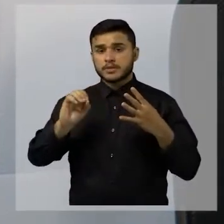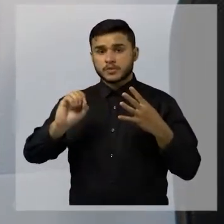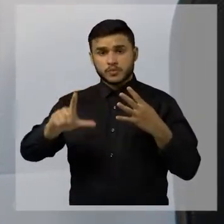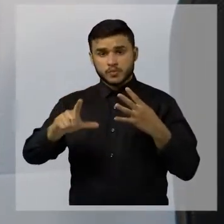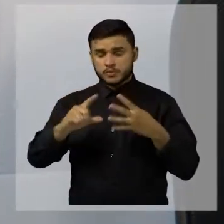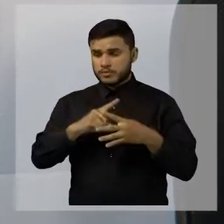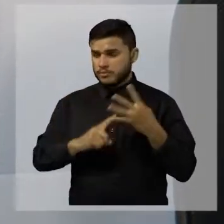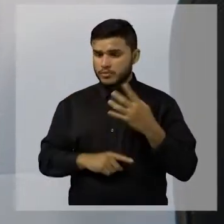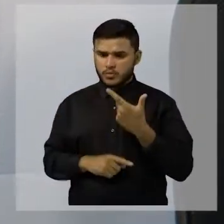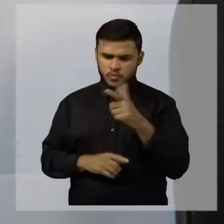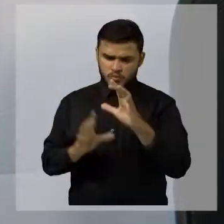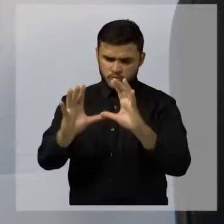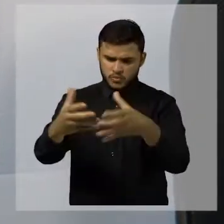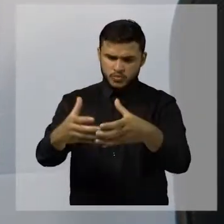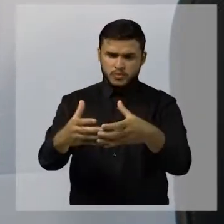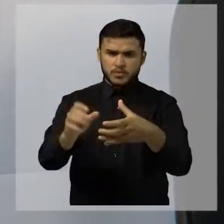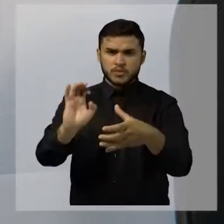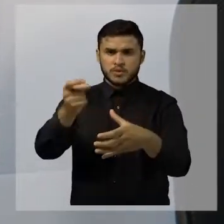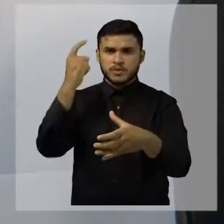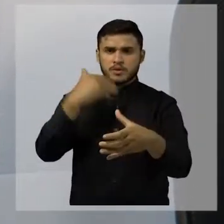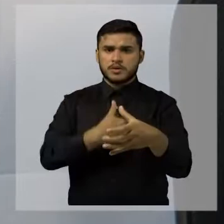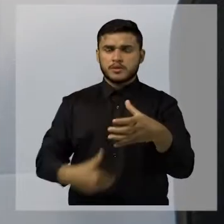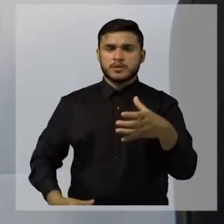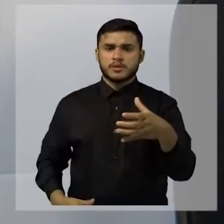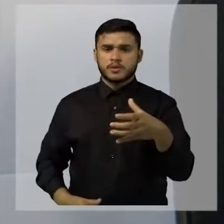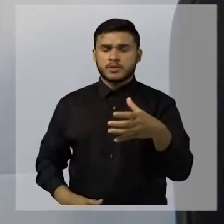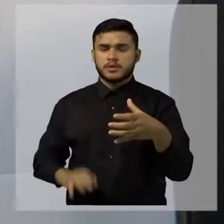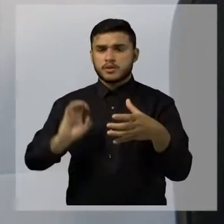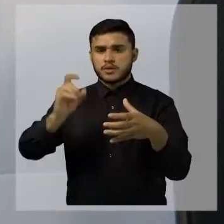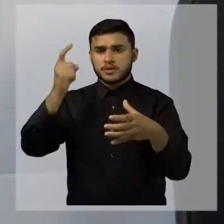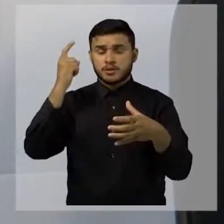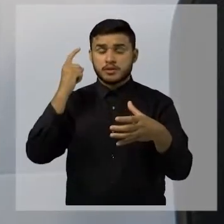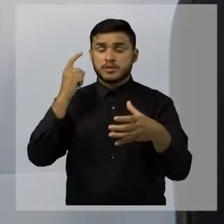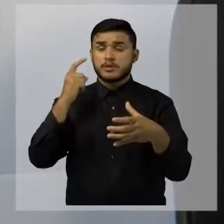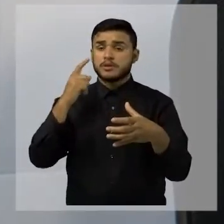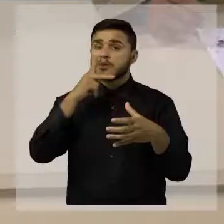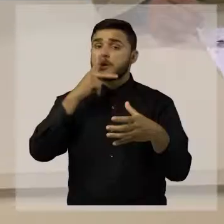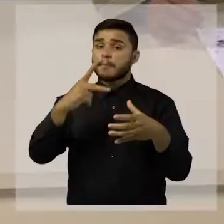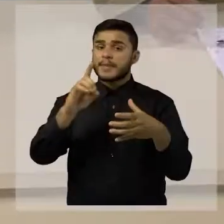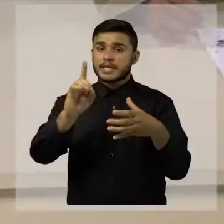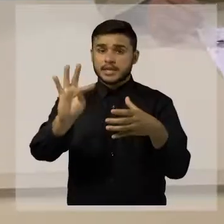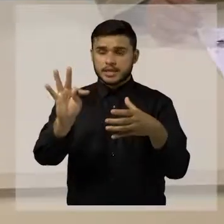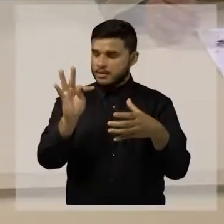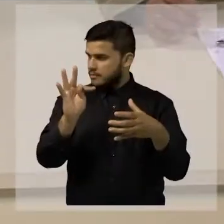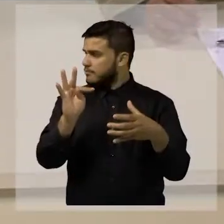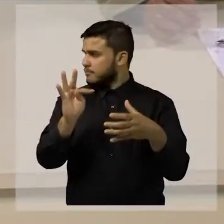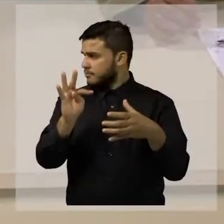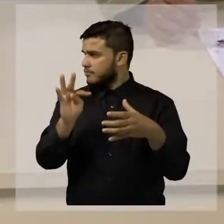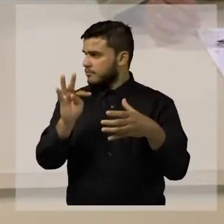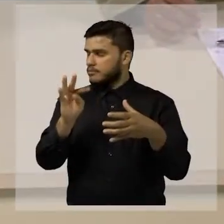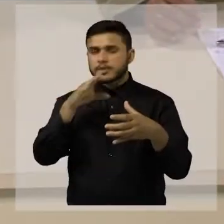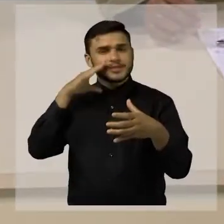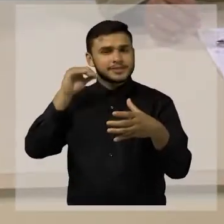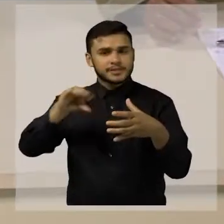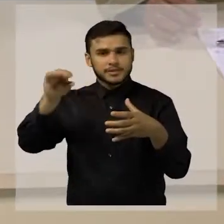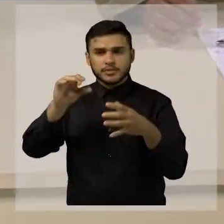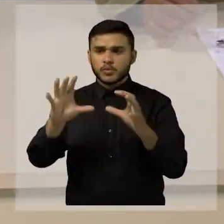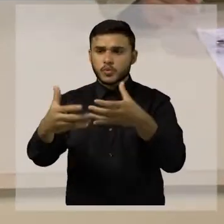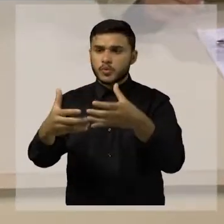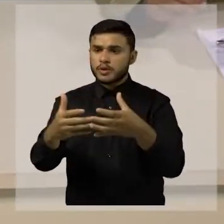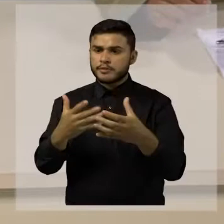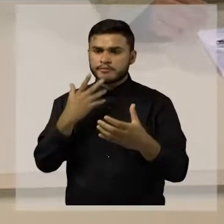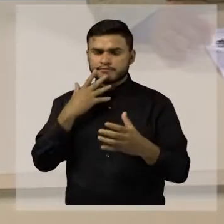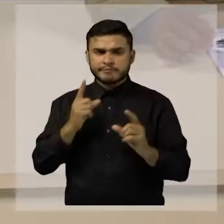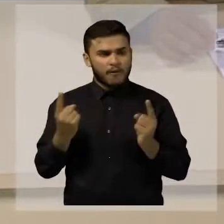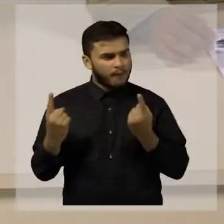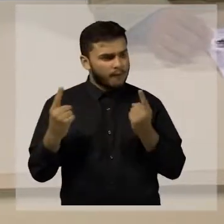bloco é liderado pela figura do ex-governador e ex-presidenciável Ciro Gomes, que está no PDT. Elas, às